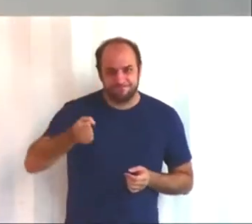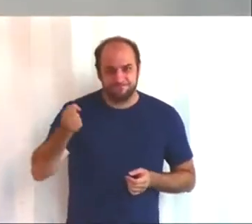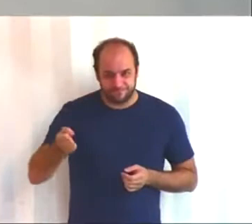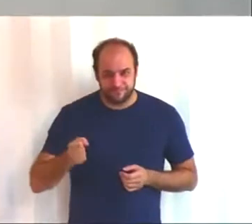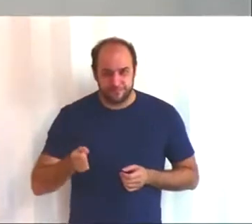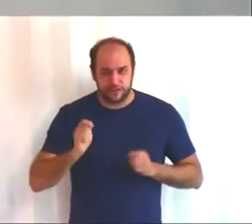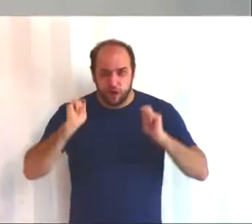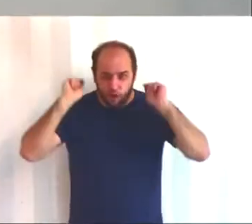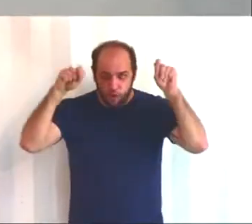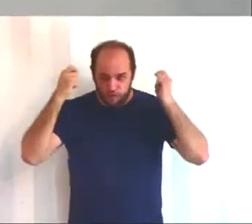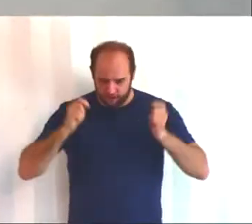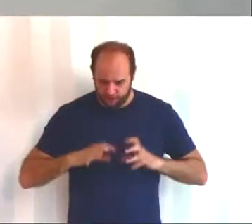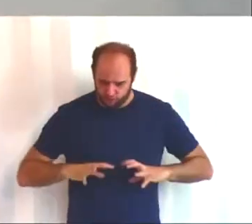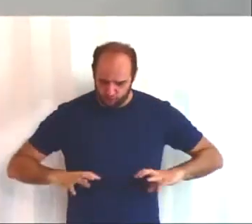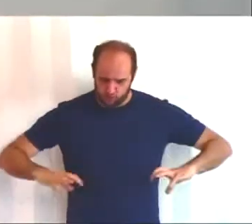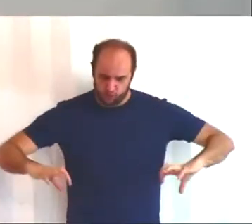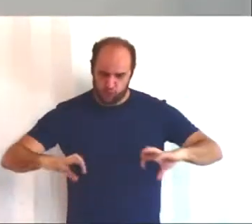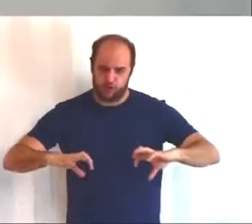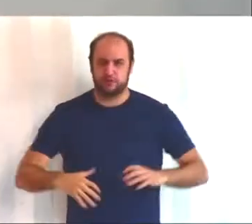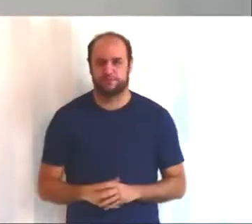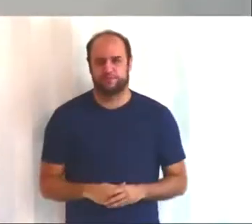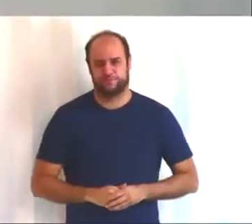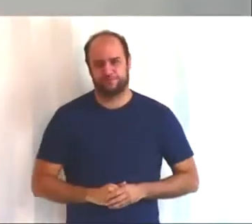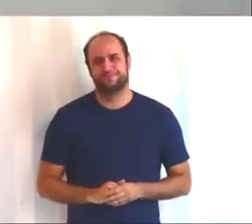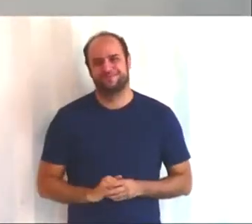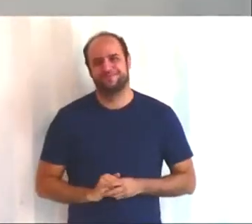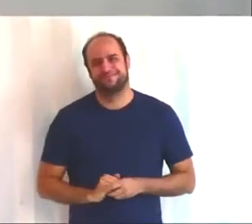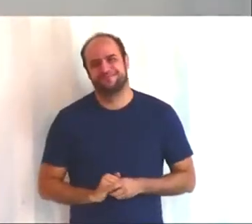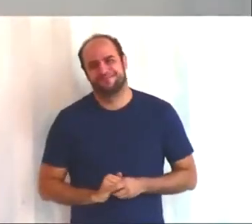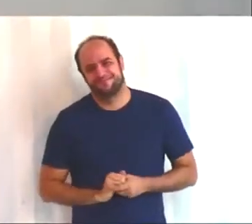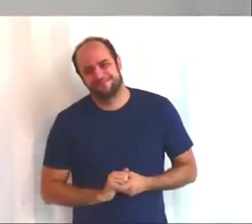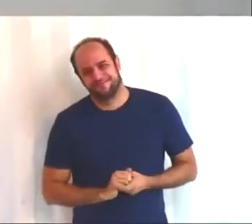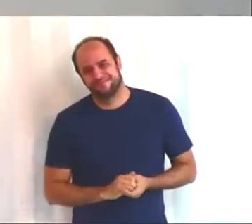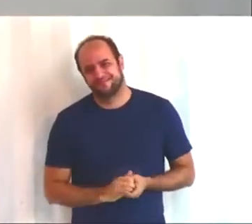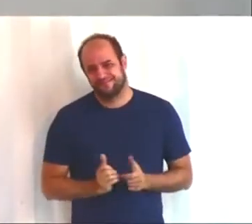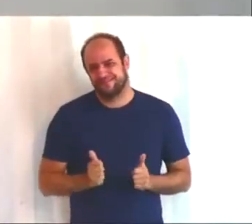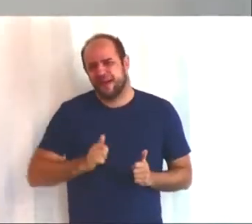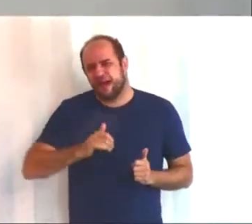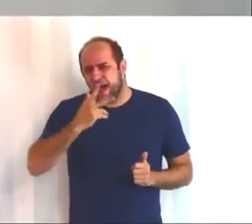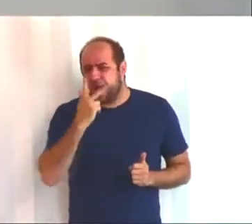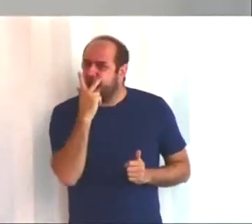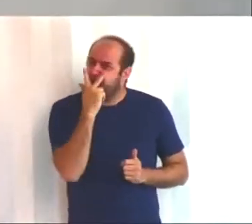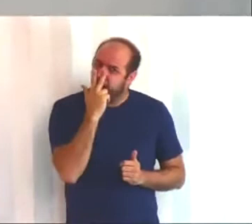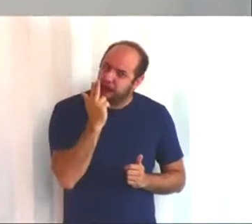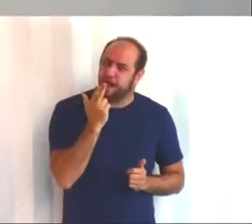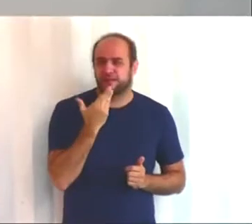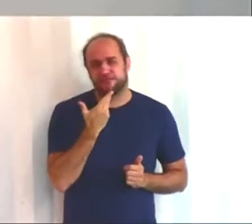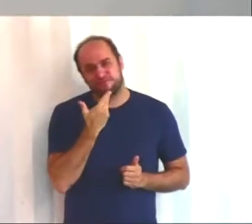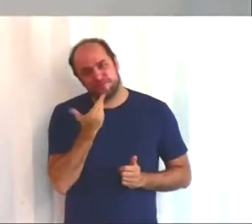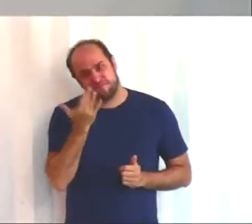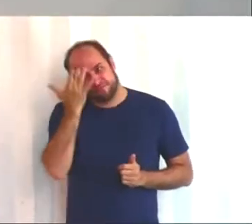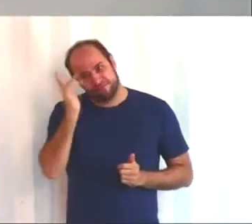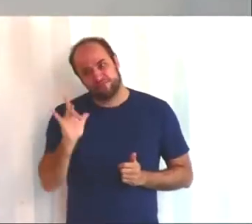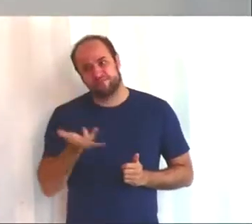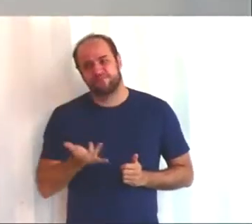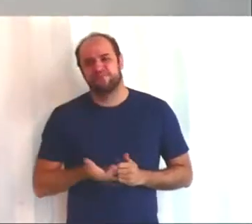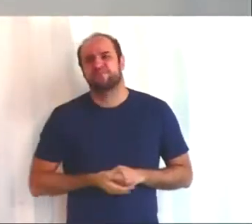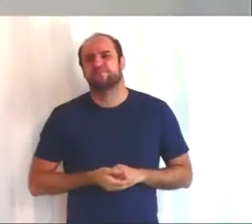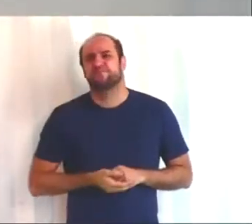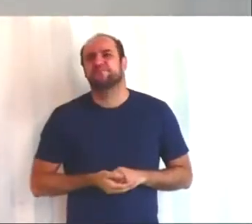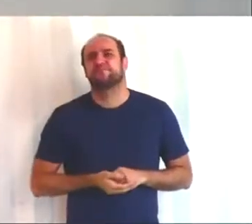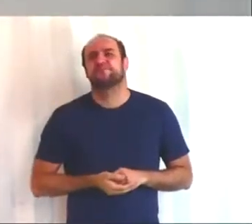ovelhinhas ao redor. Então isso eu imagino que seja relativamente fácil para as crianças